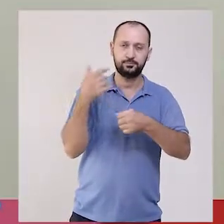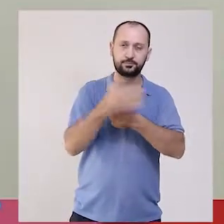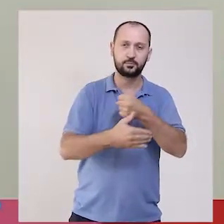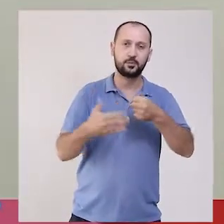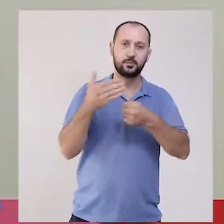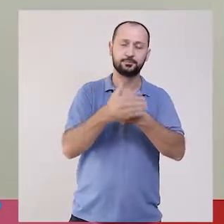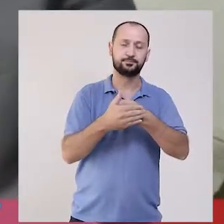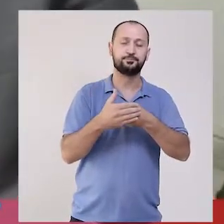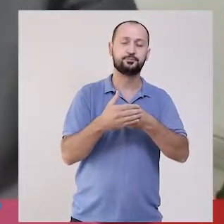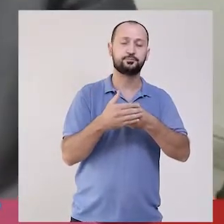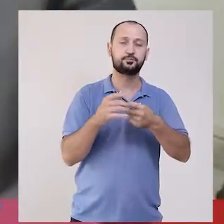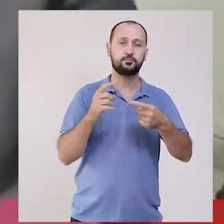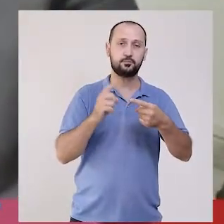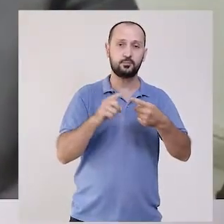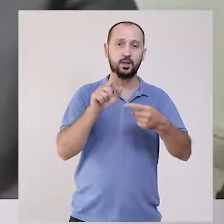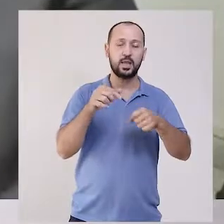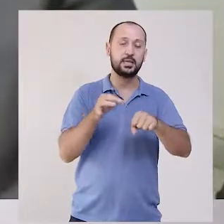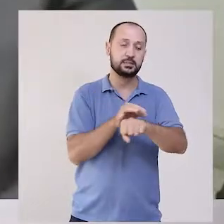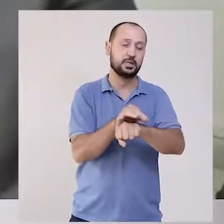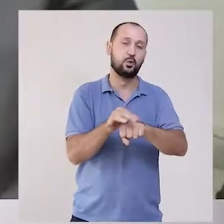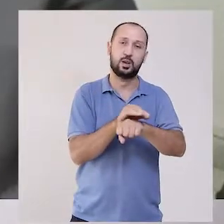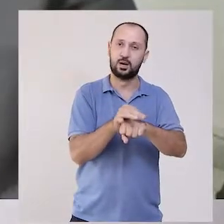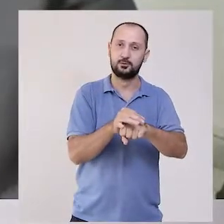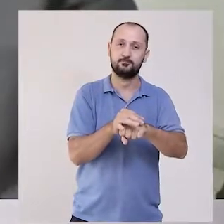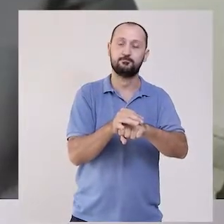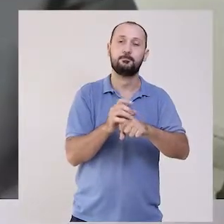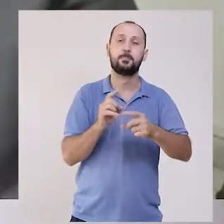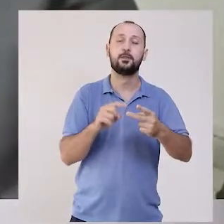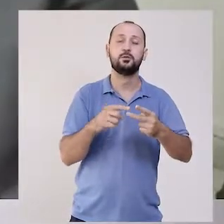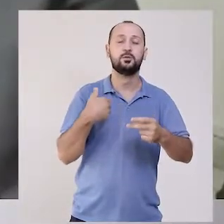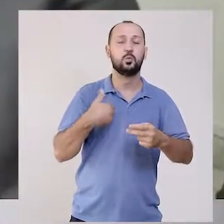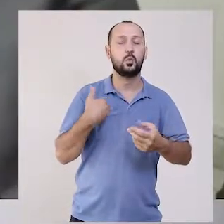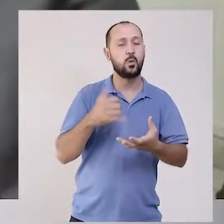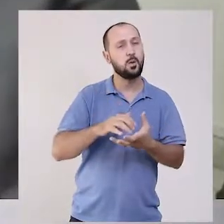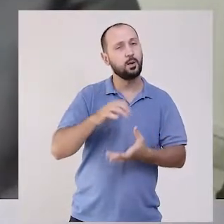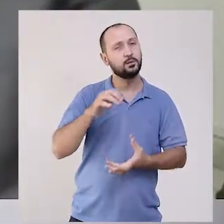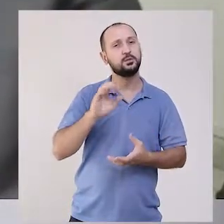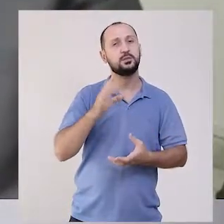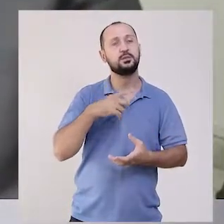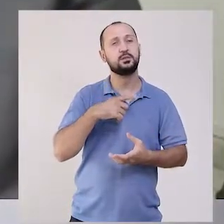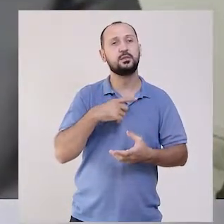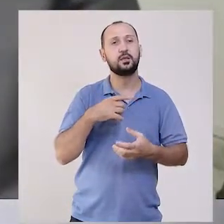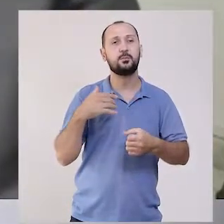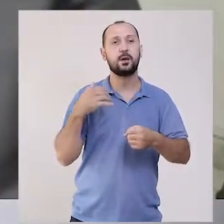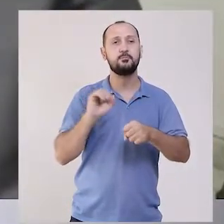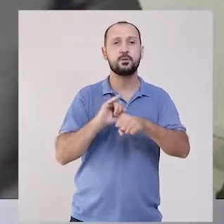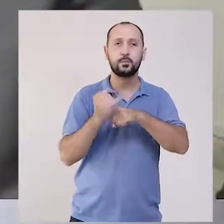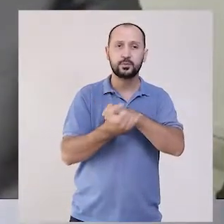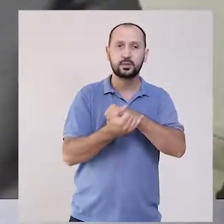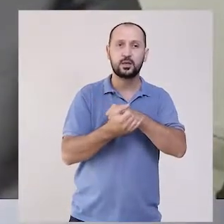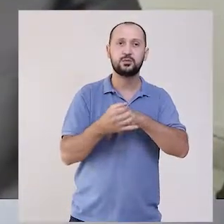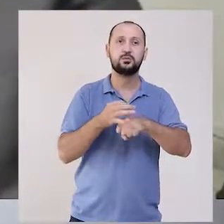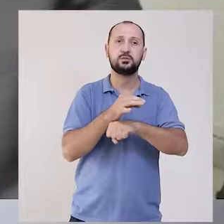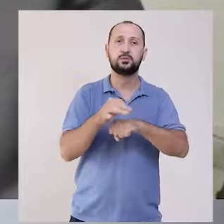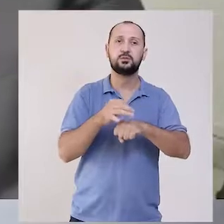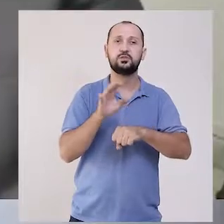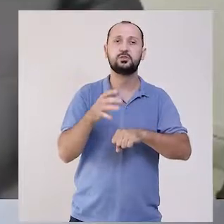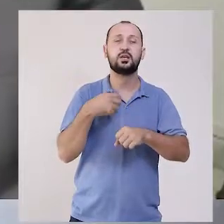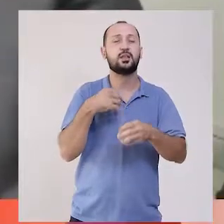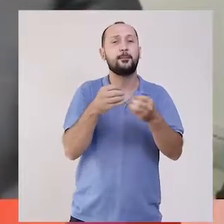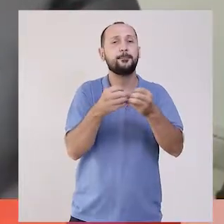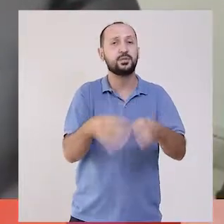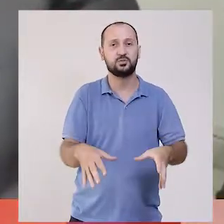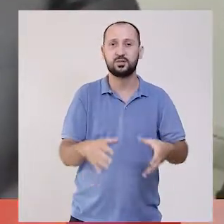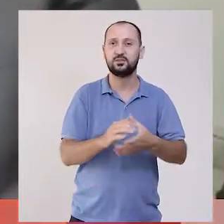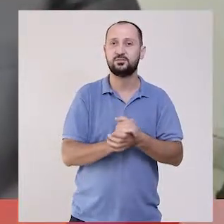primeira defesa é a imunidade celular. E o idoso tem uma imunidade celular já um